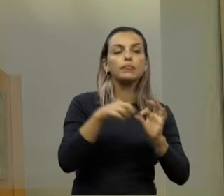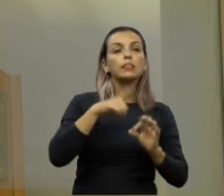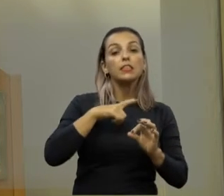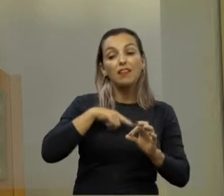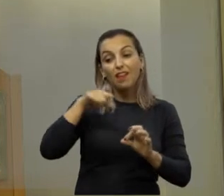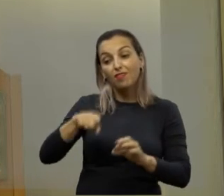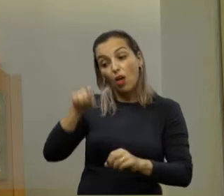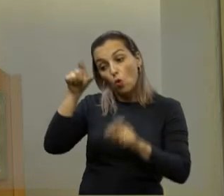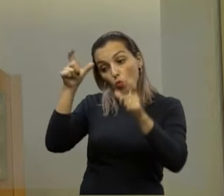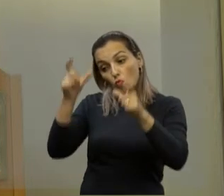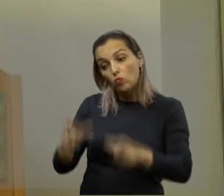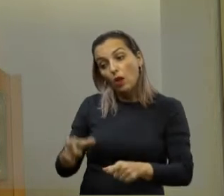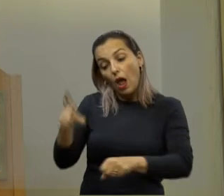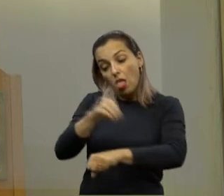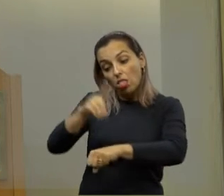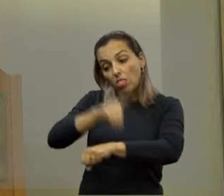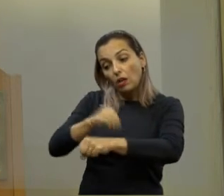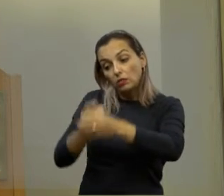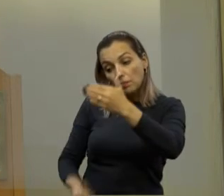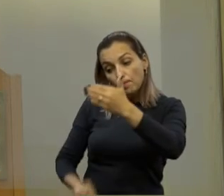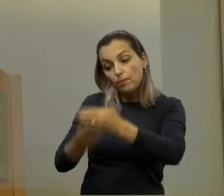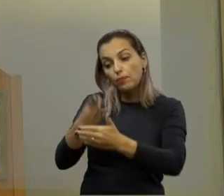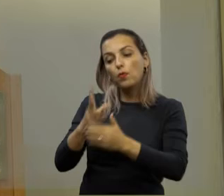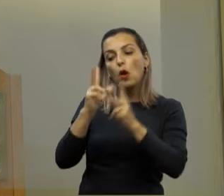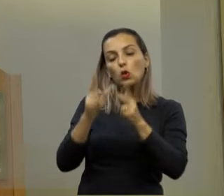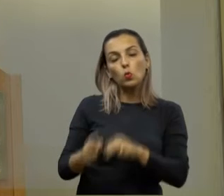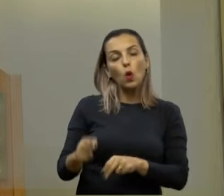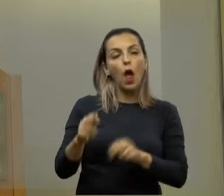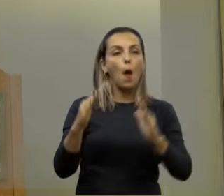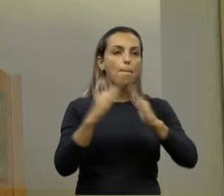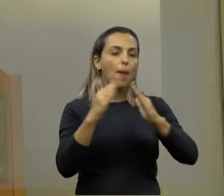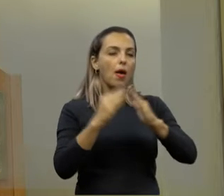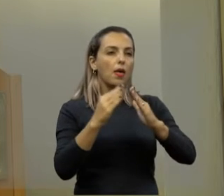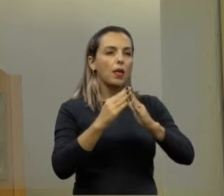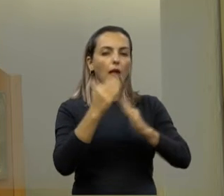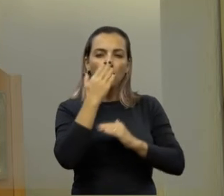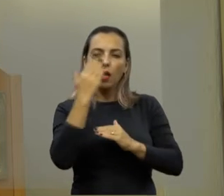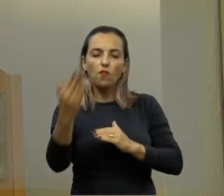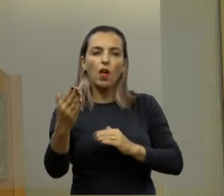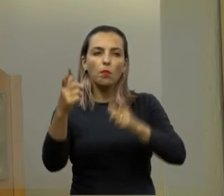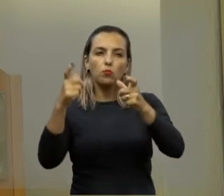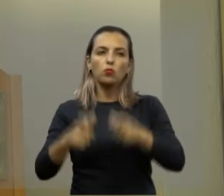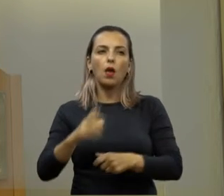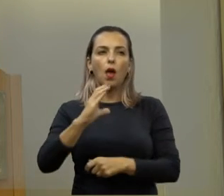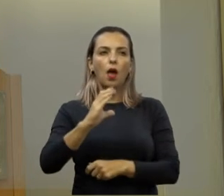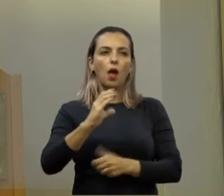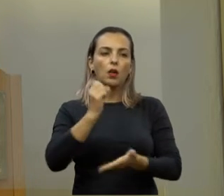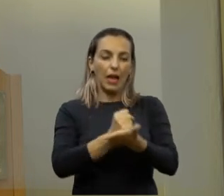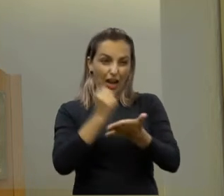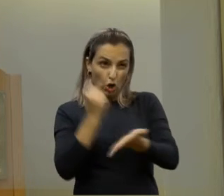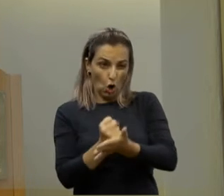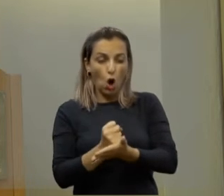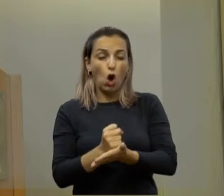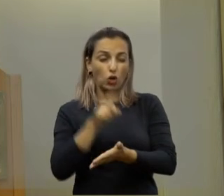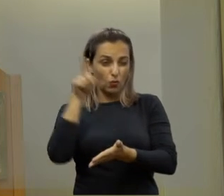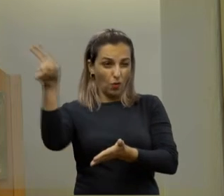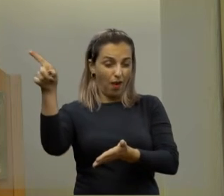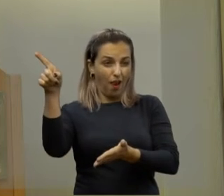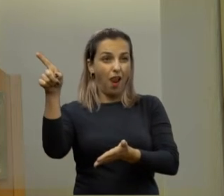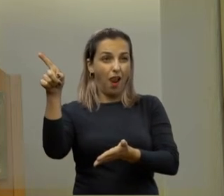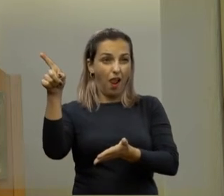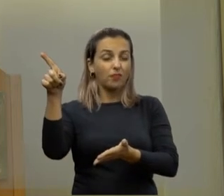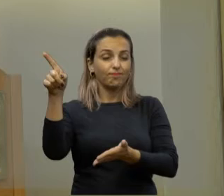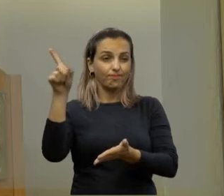verdadeiro criadouro de dengue como tem aqui por exemplo uma casa ali na frente do do Cartório de Notas ali na